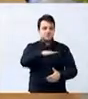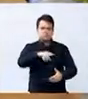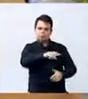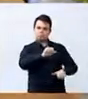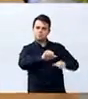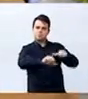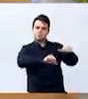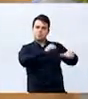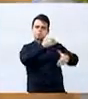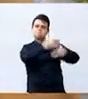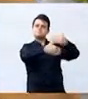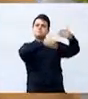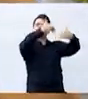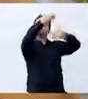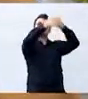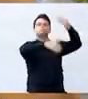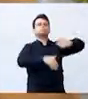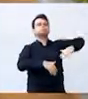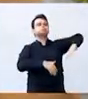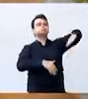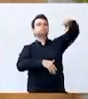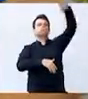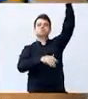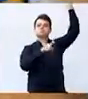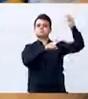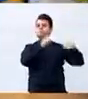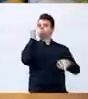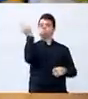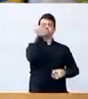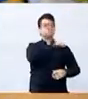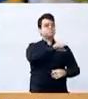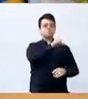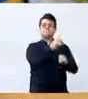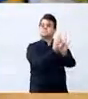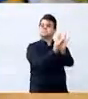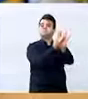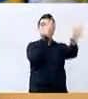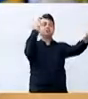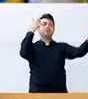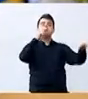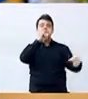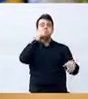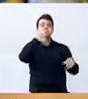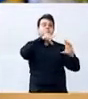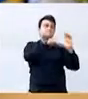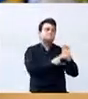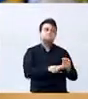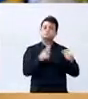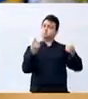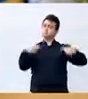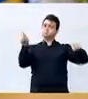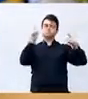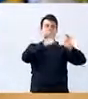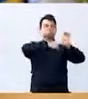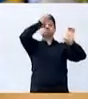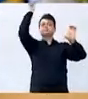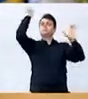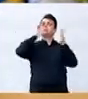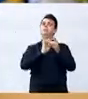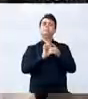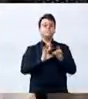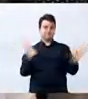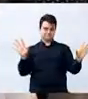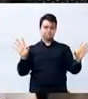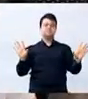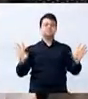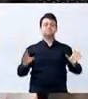progredindo, até às vezes ela se torna totalmente independente dos pais, que nós temos sinais de ser independente da